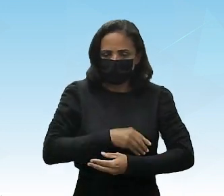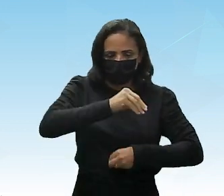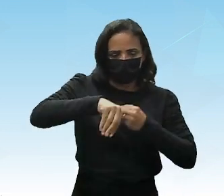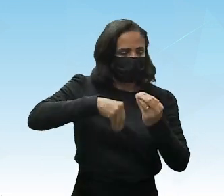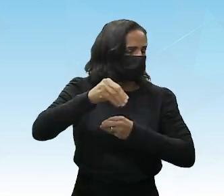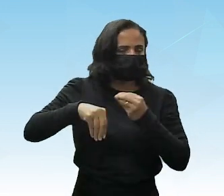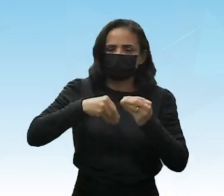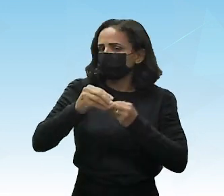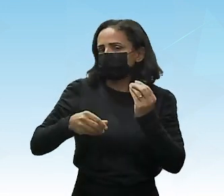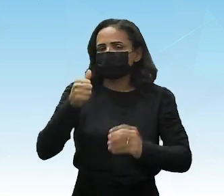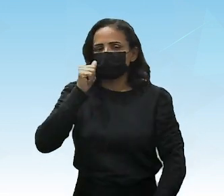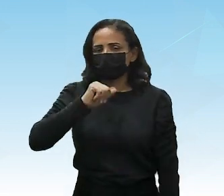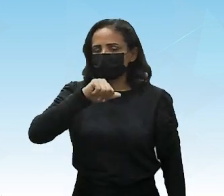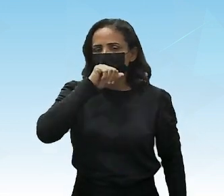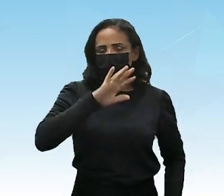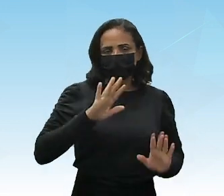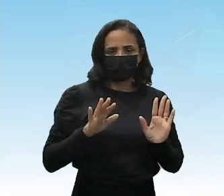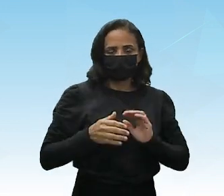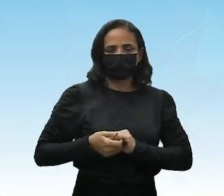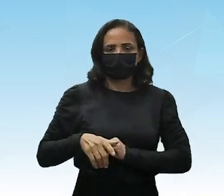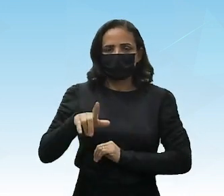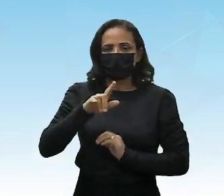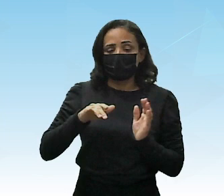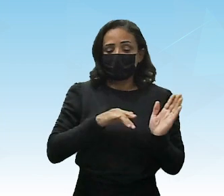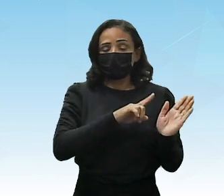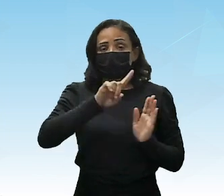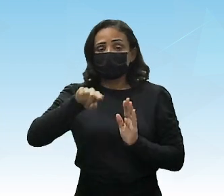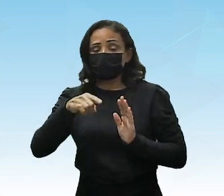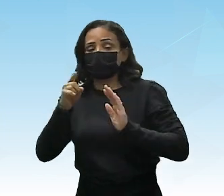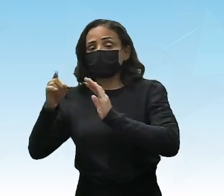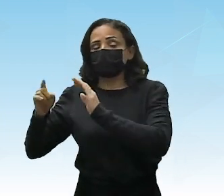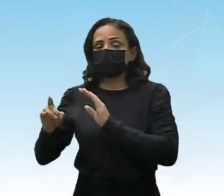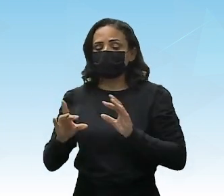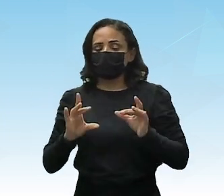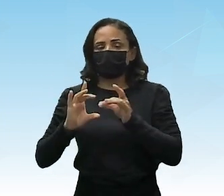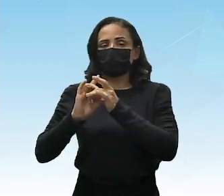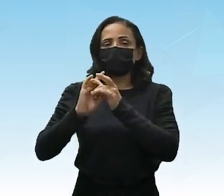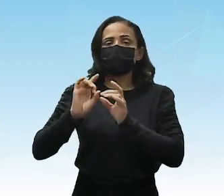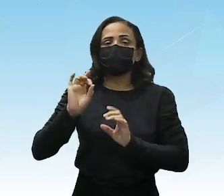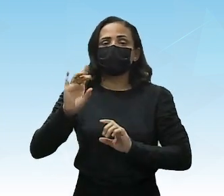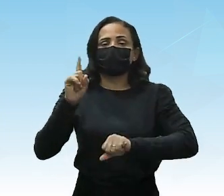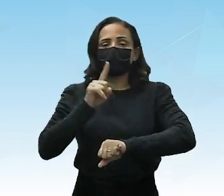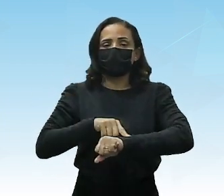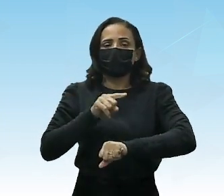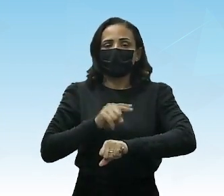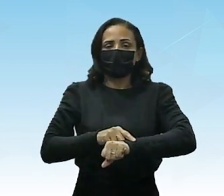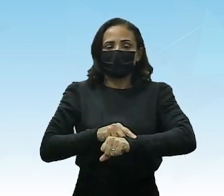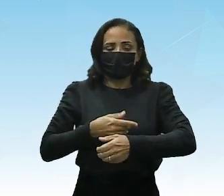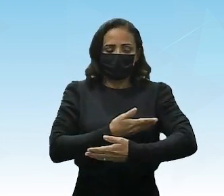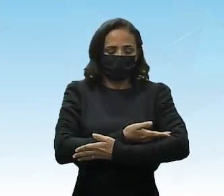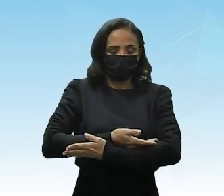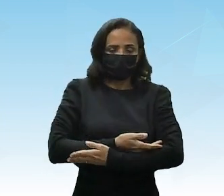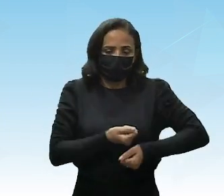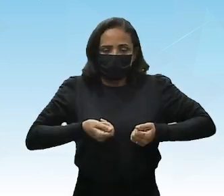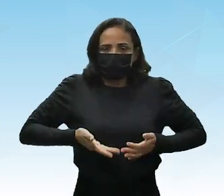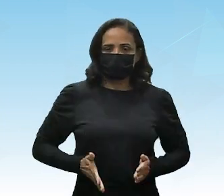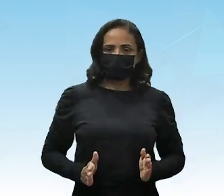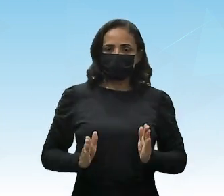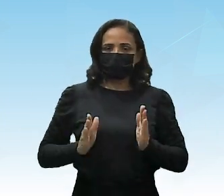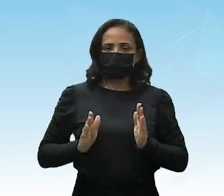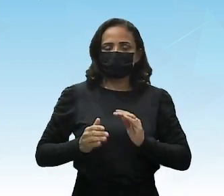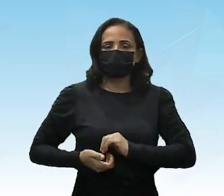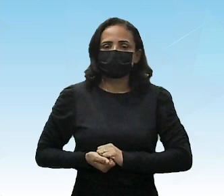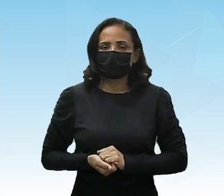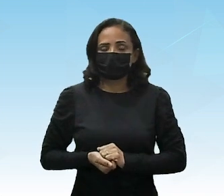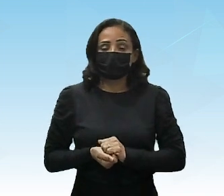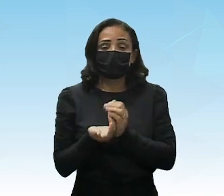da gestação. Esses sangues, eles só vão se tocar na hora do parto. Aí vê o que é que vai acontecer, tá?